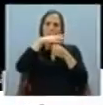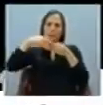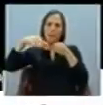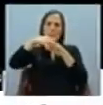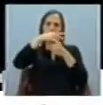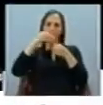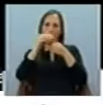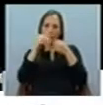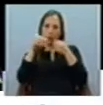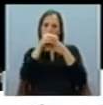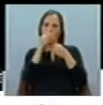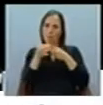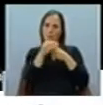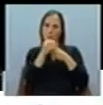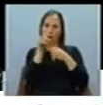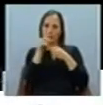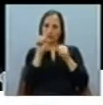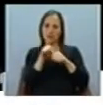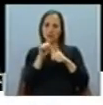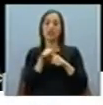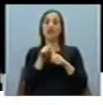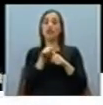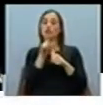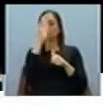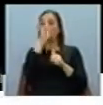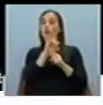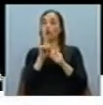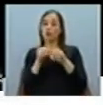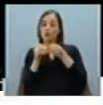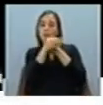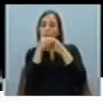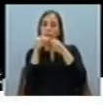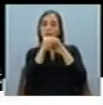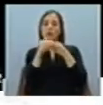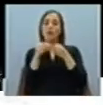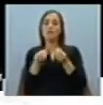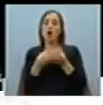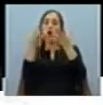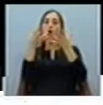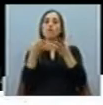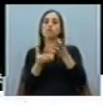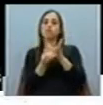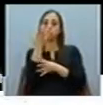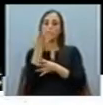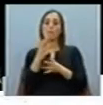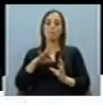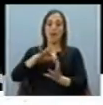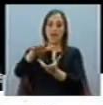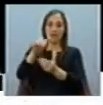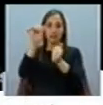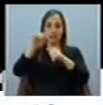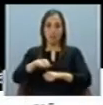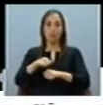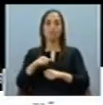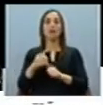servem esses discos de poeira. Esses discos de poeira mais tarde dão origem também a planetas, são as sementes dos planetas, só que